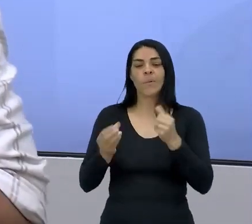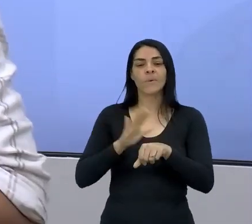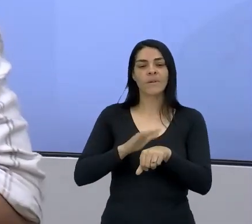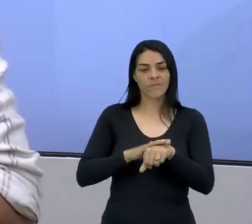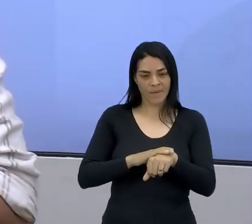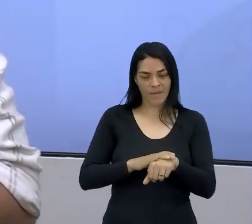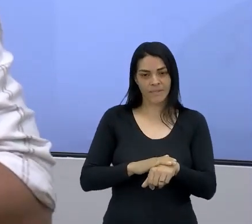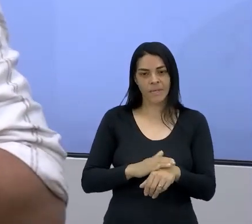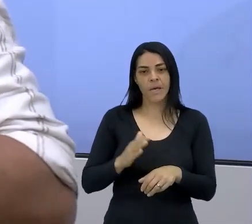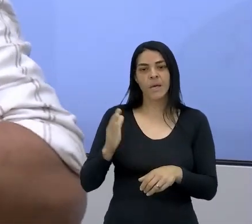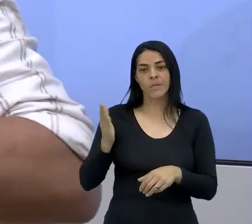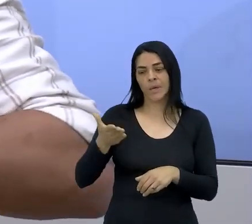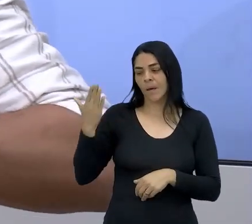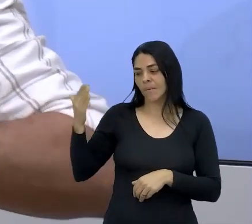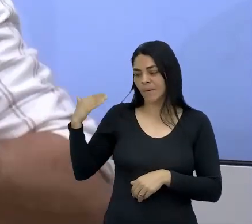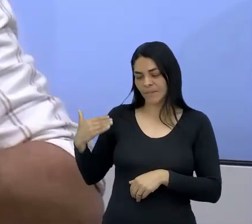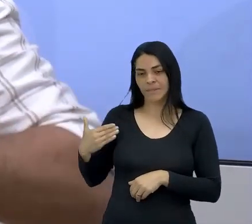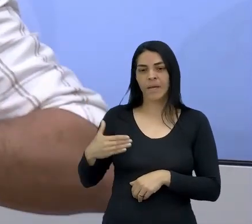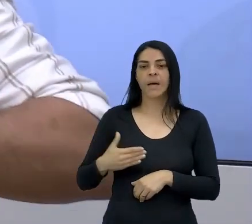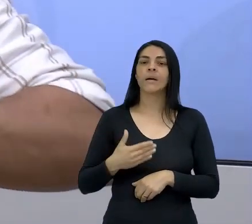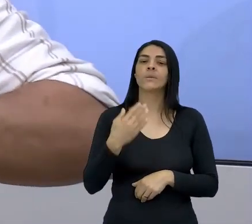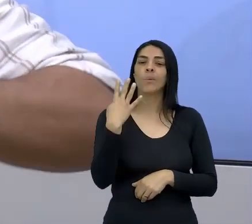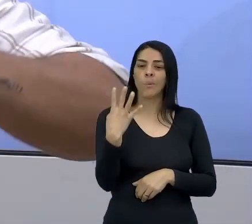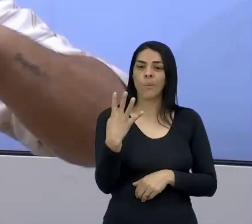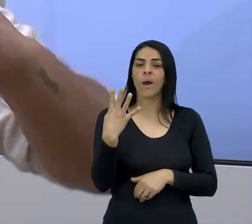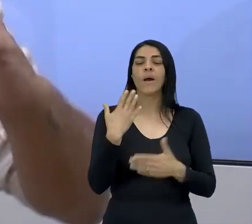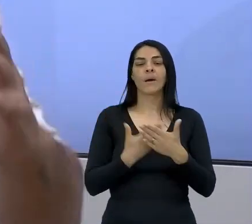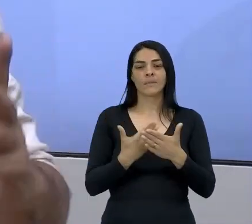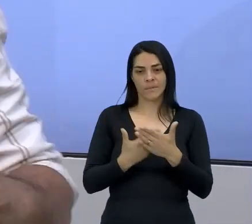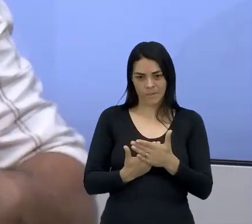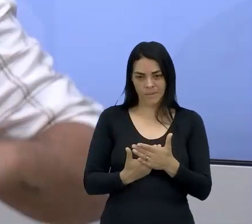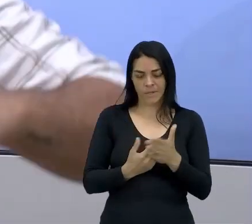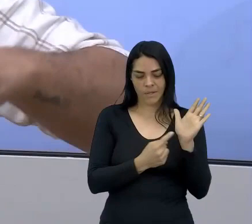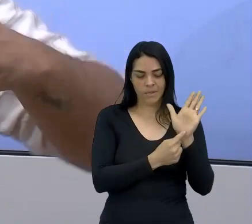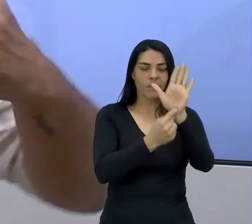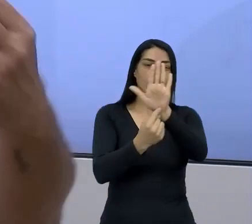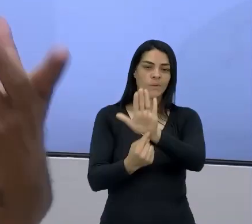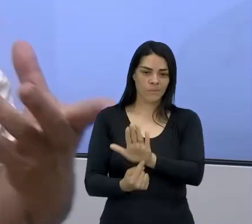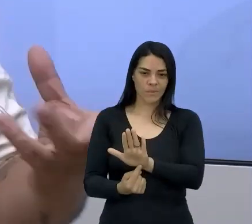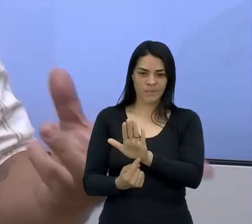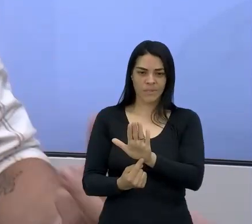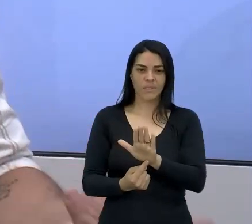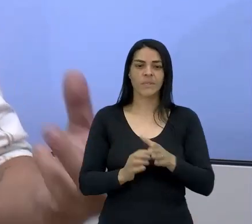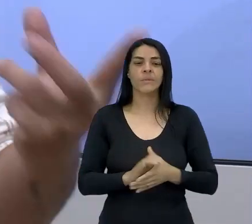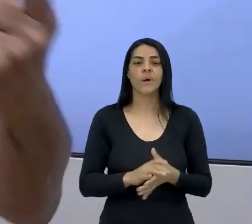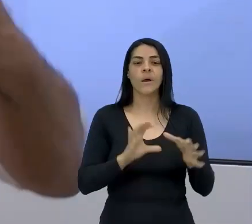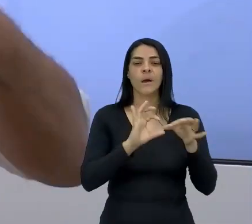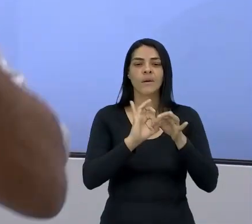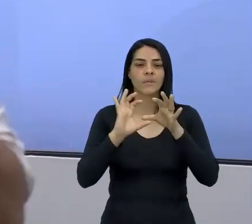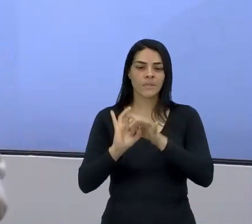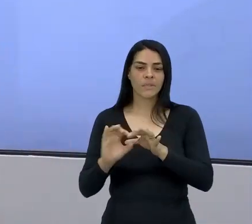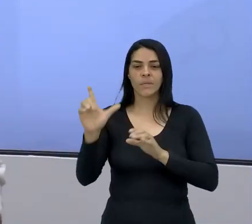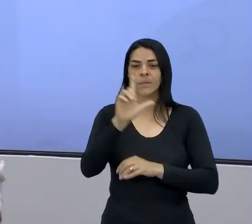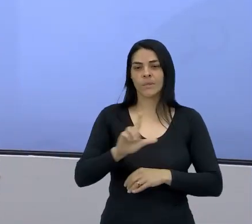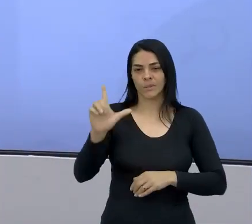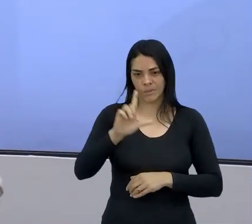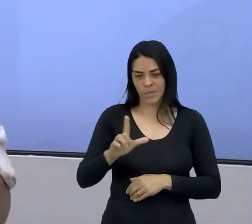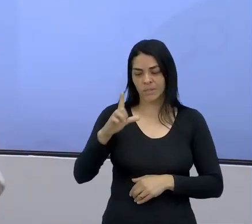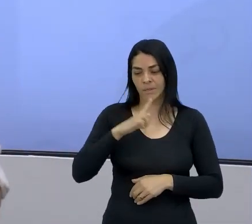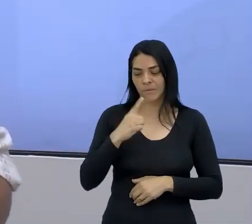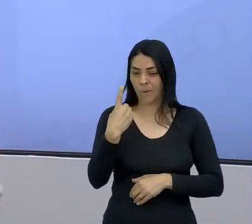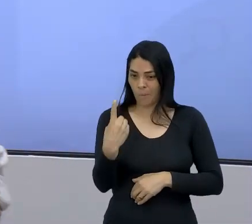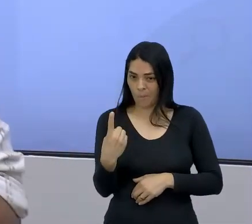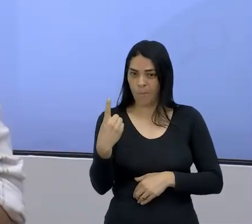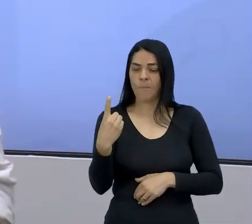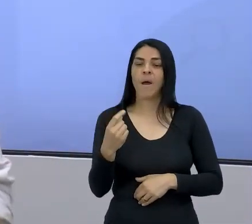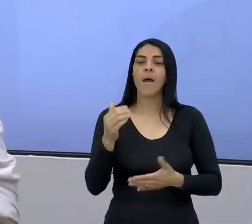aí, uma aula só apresentando para vocês os tipos de proposições, os conectivos lógicos. Tivemos uma aula só de exercícios, né, que